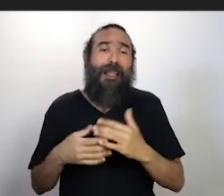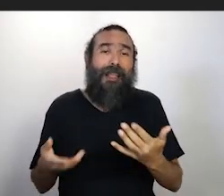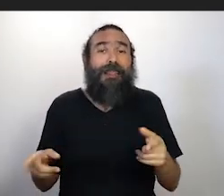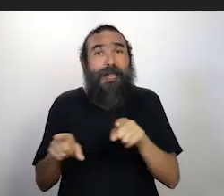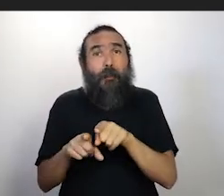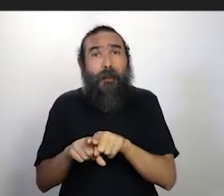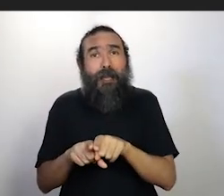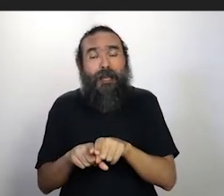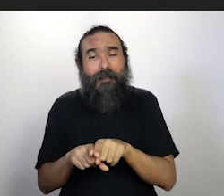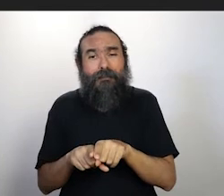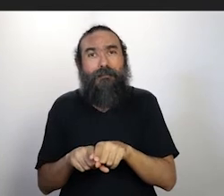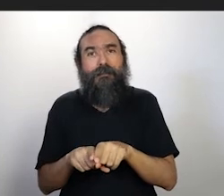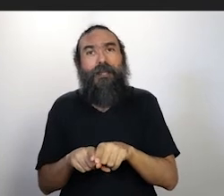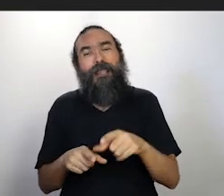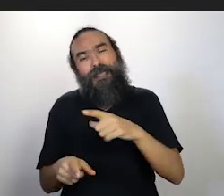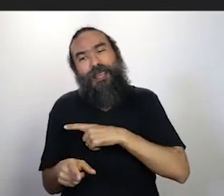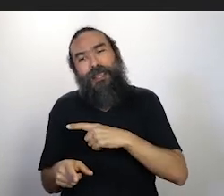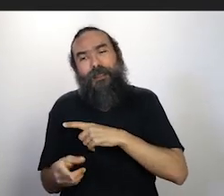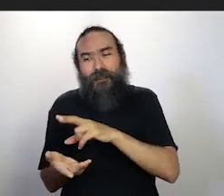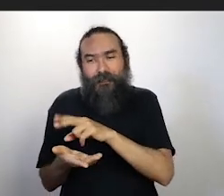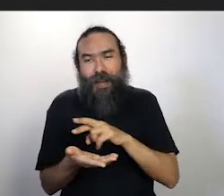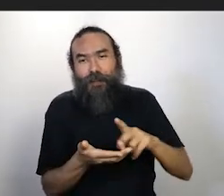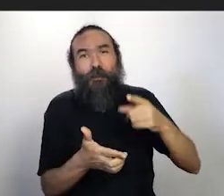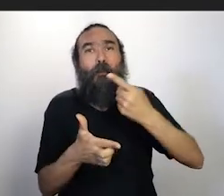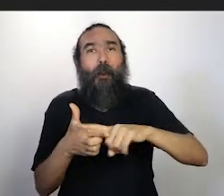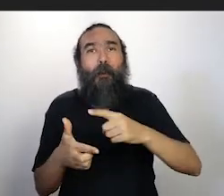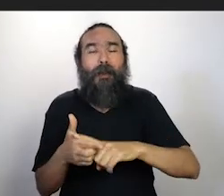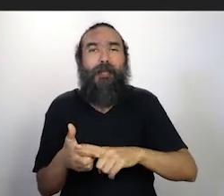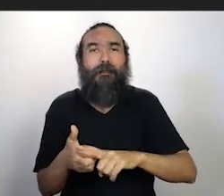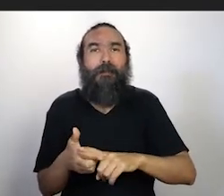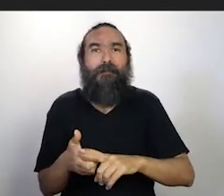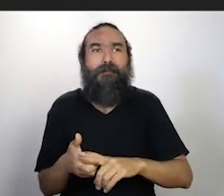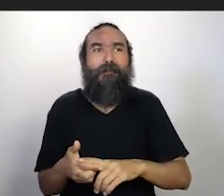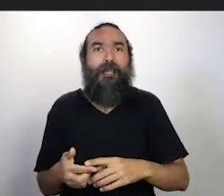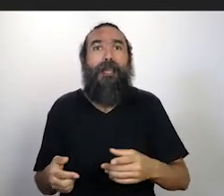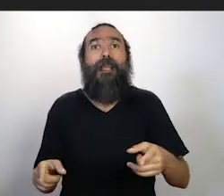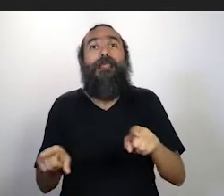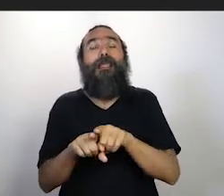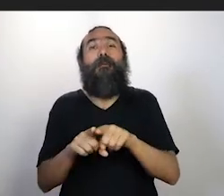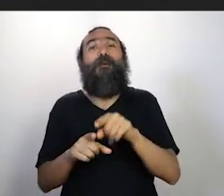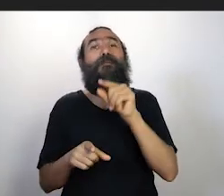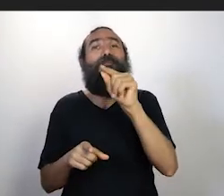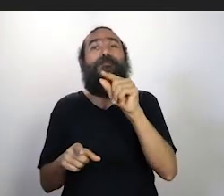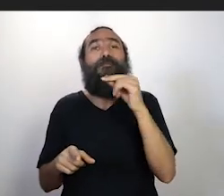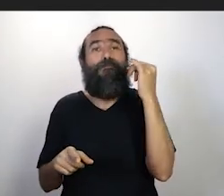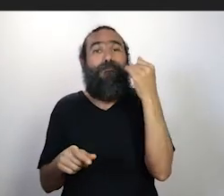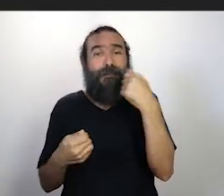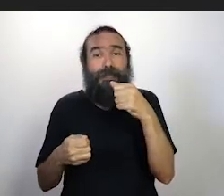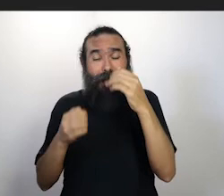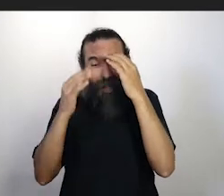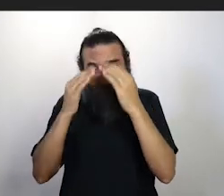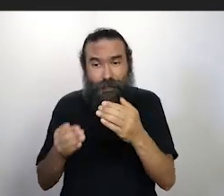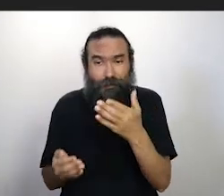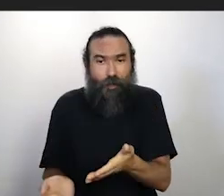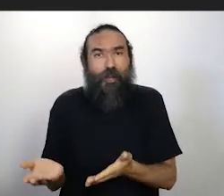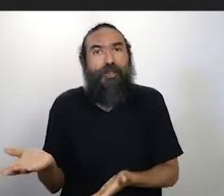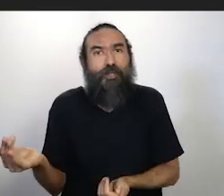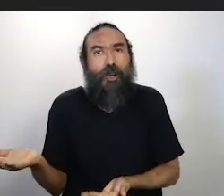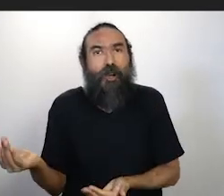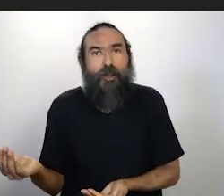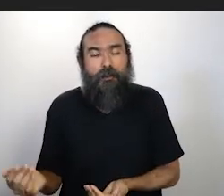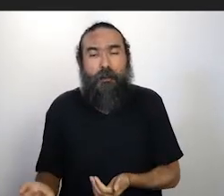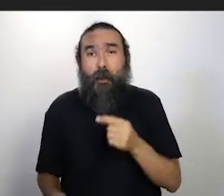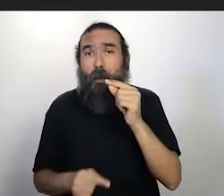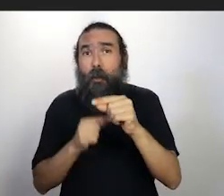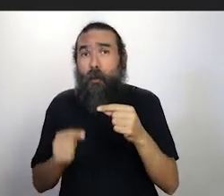da comunidade, e eu penso que muito dentro do papel do jovem também nessa situação. Por quê? Eu percebo que nós